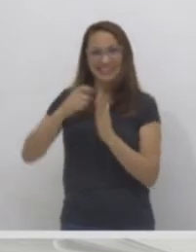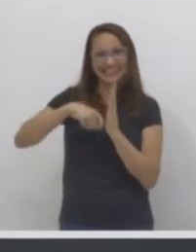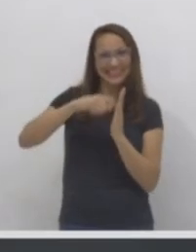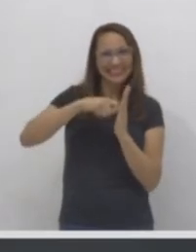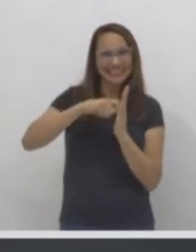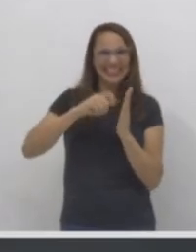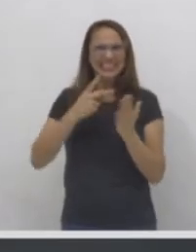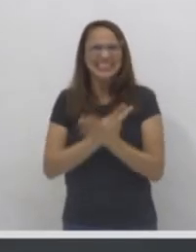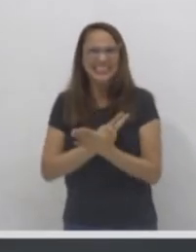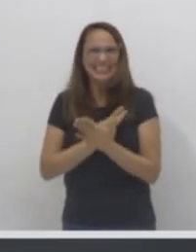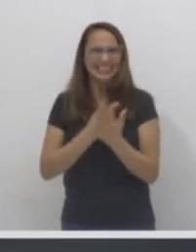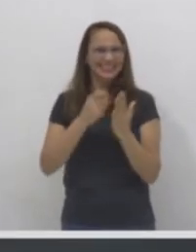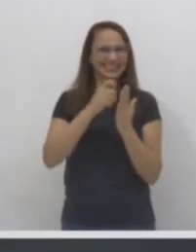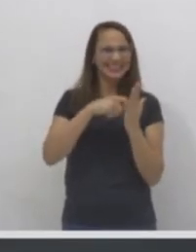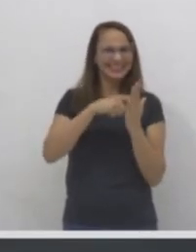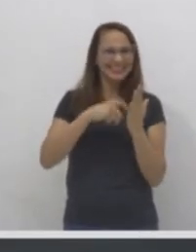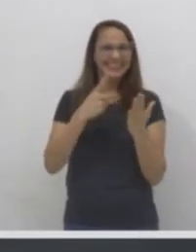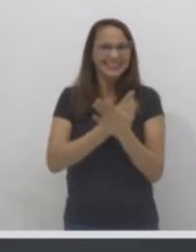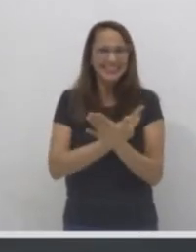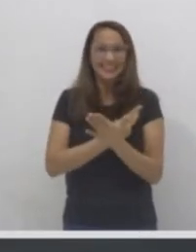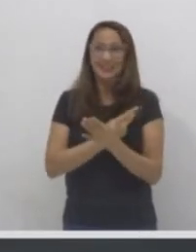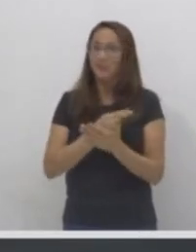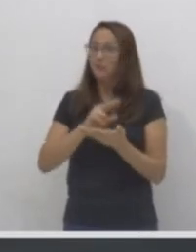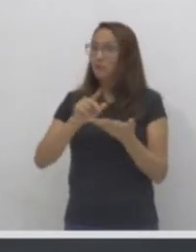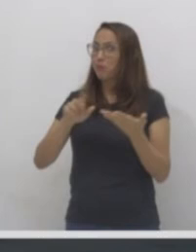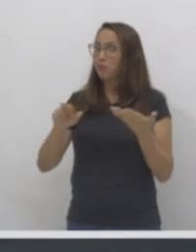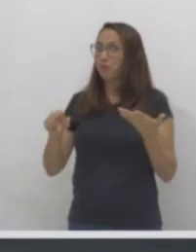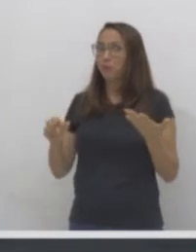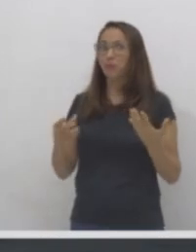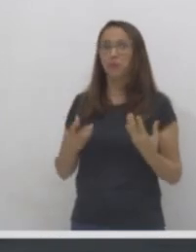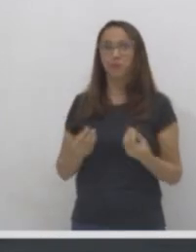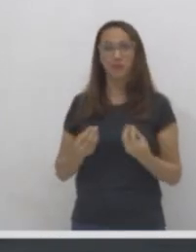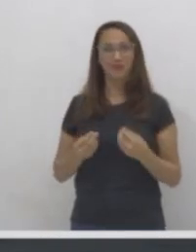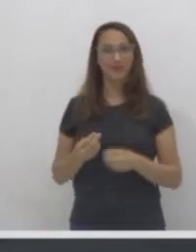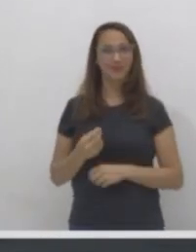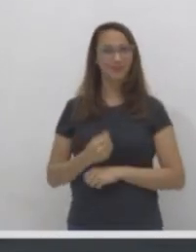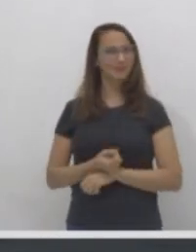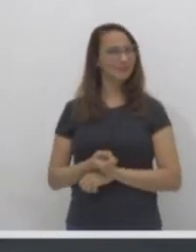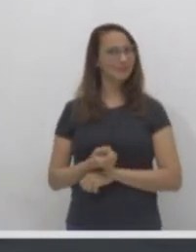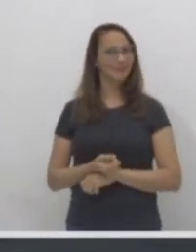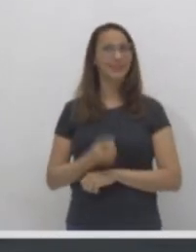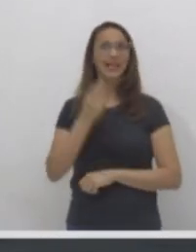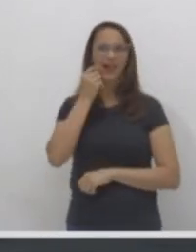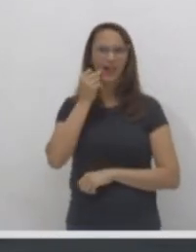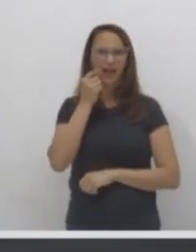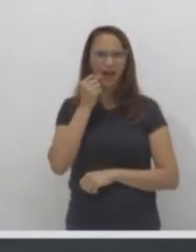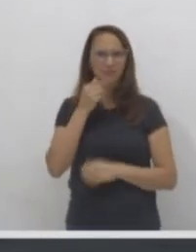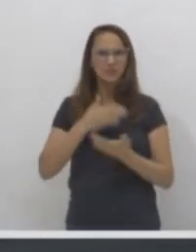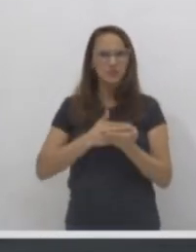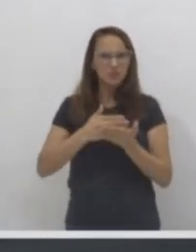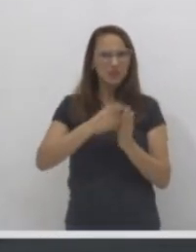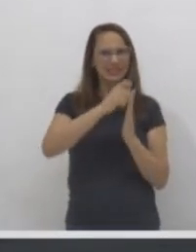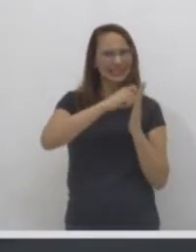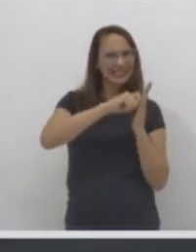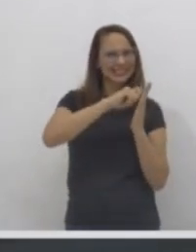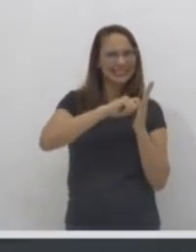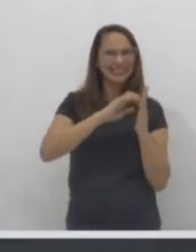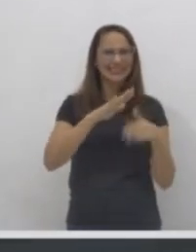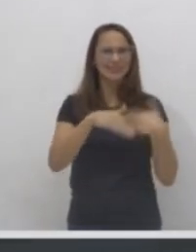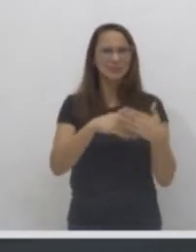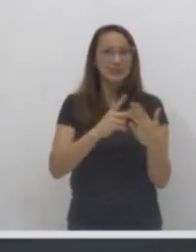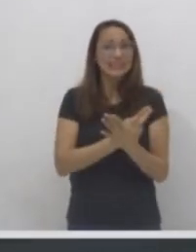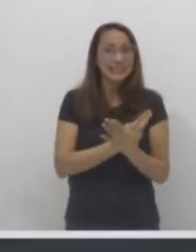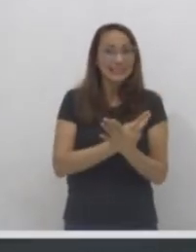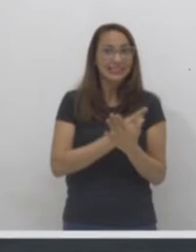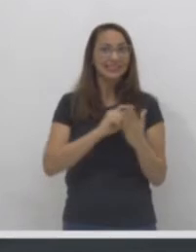aqui. Olha só, o lápis, ele começa a escrever e erra várias palavras. Isso aí, nesse